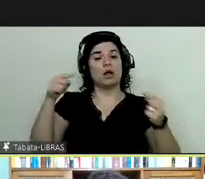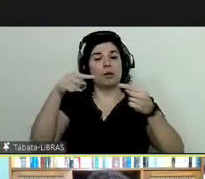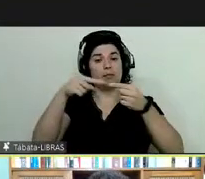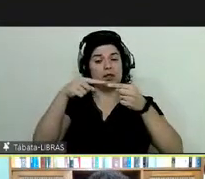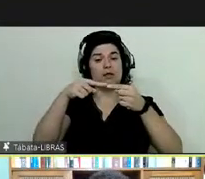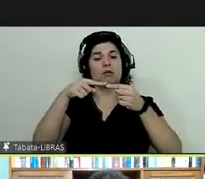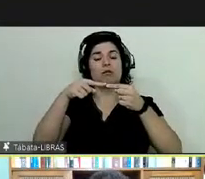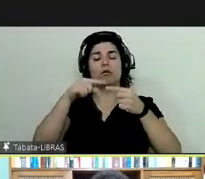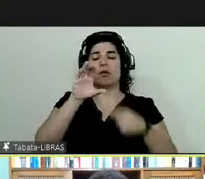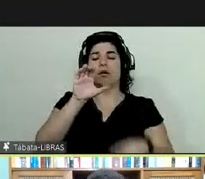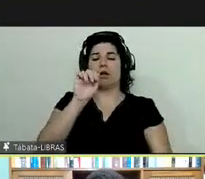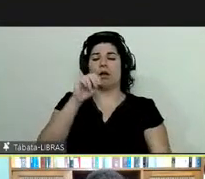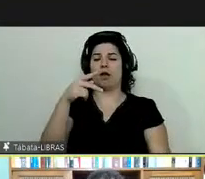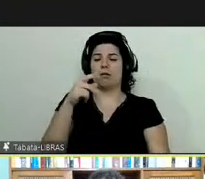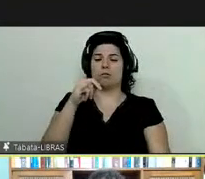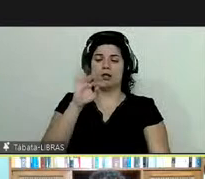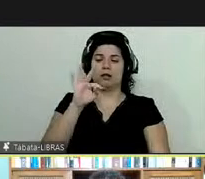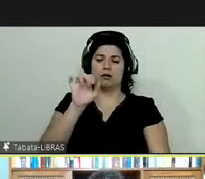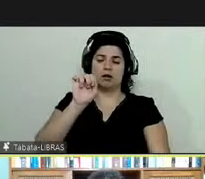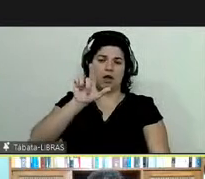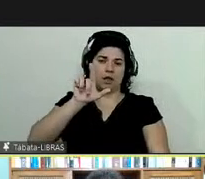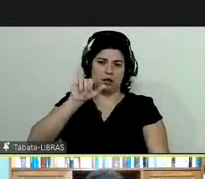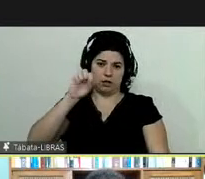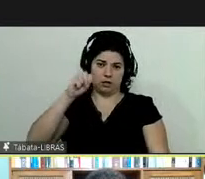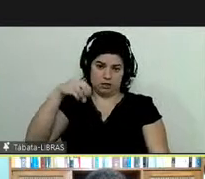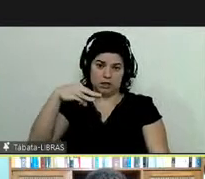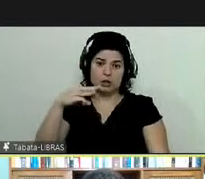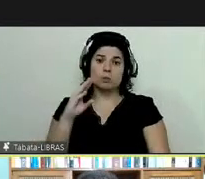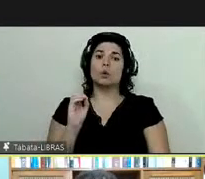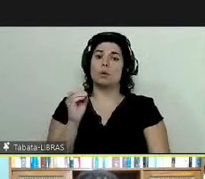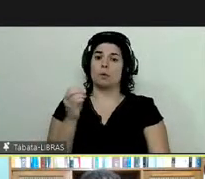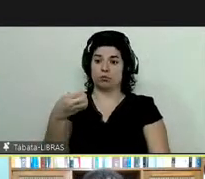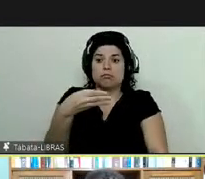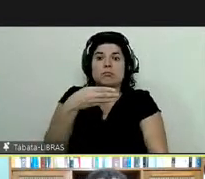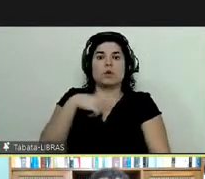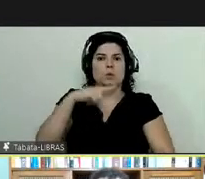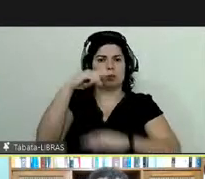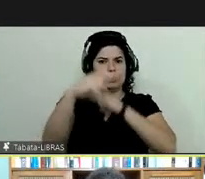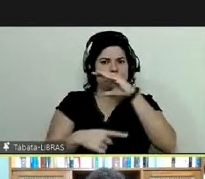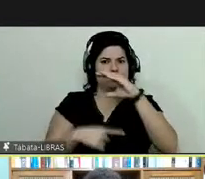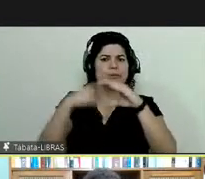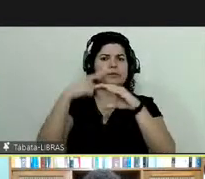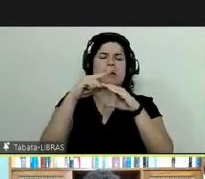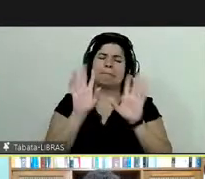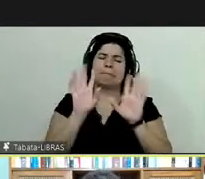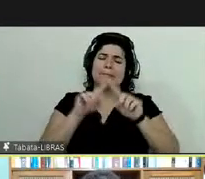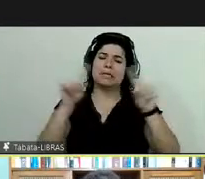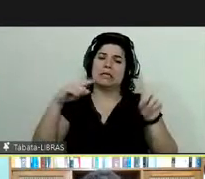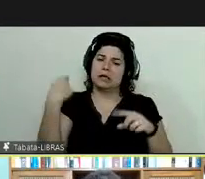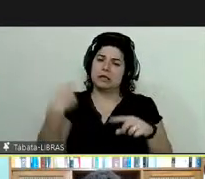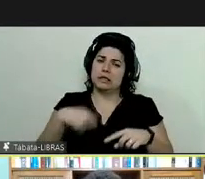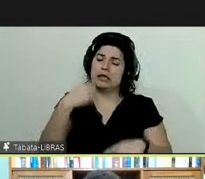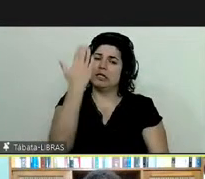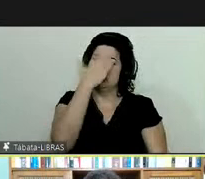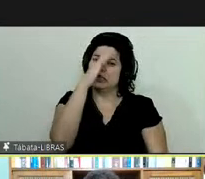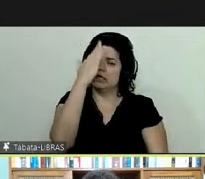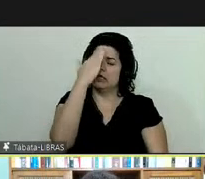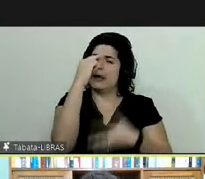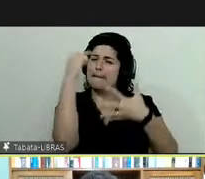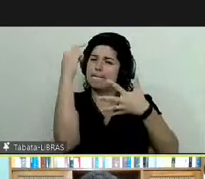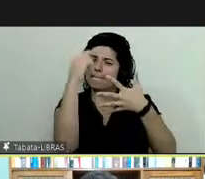comprar o capitalismo moderno né do mundo como um todo mas é preciso que a gente consiga compreender minimamente o seguinte pessoal